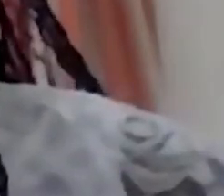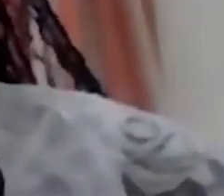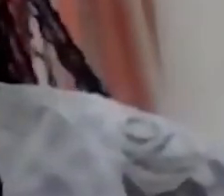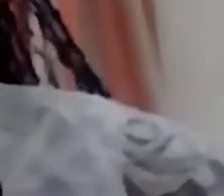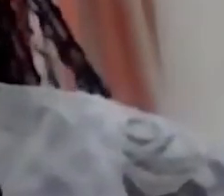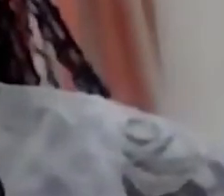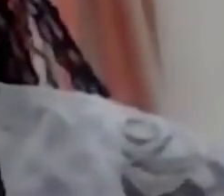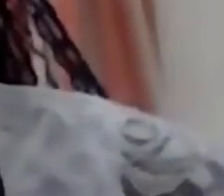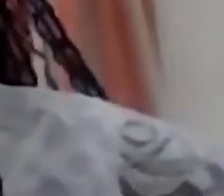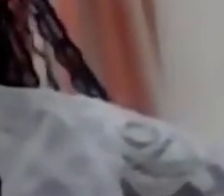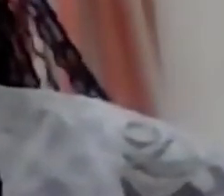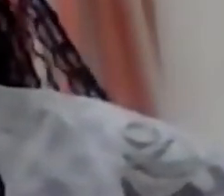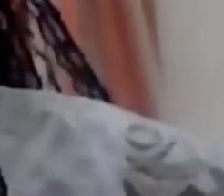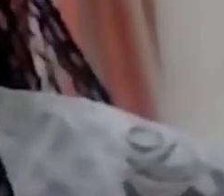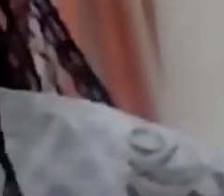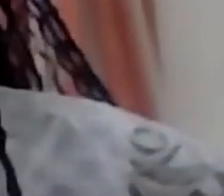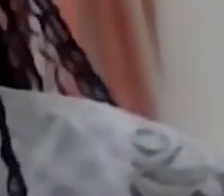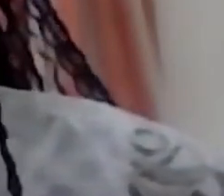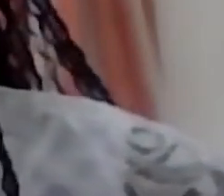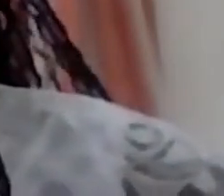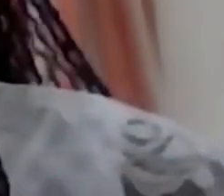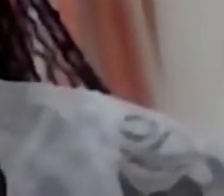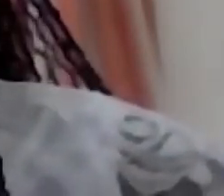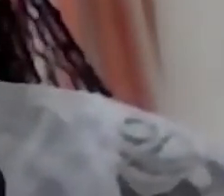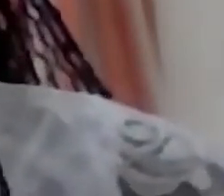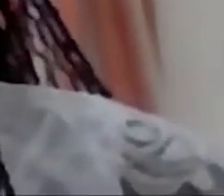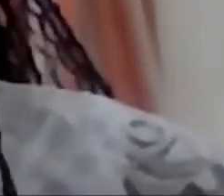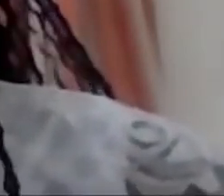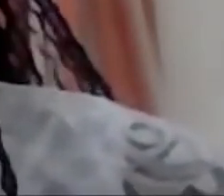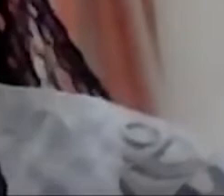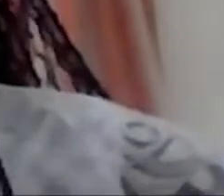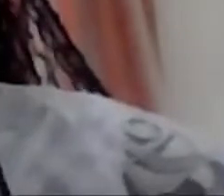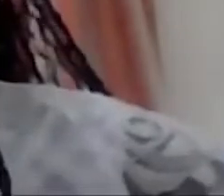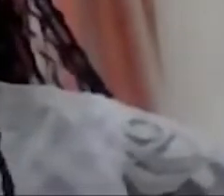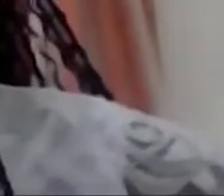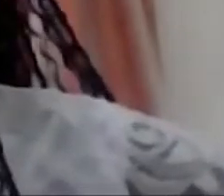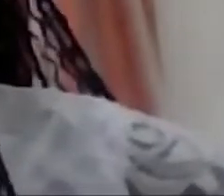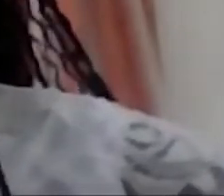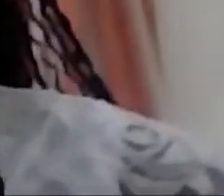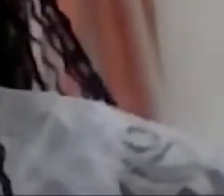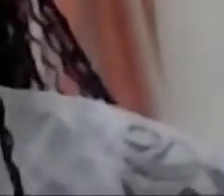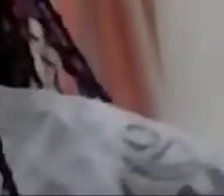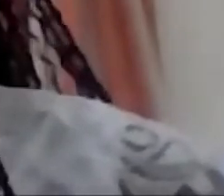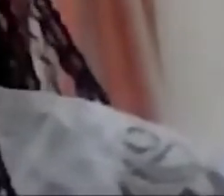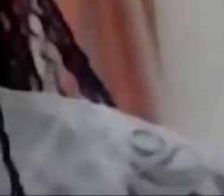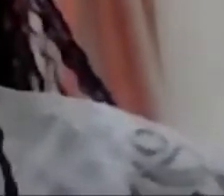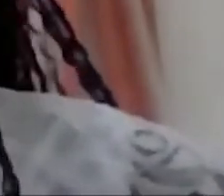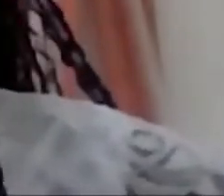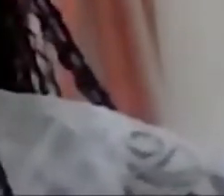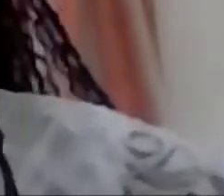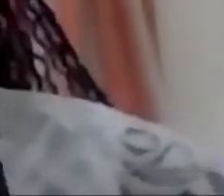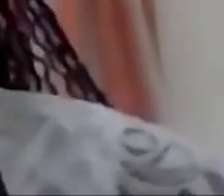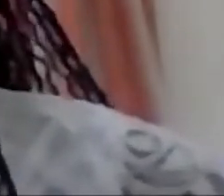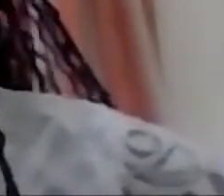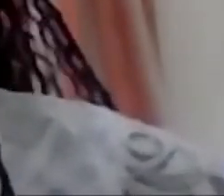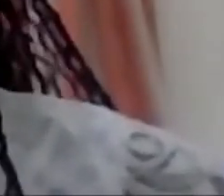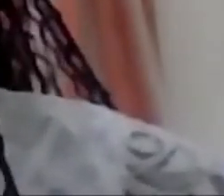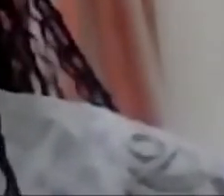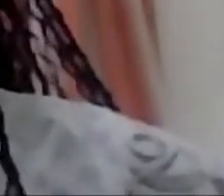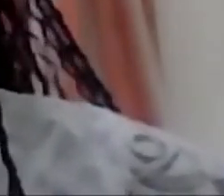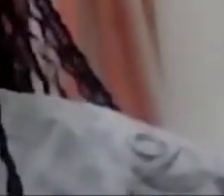desde 2003, desde 2011, que já existem leis que colocam a questão da história do negro e da